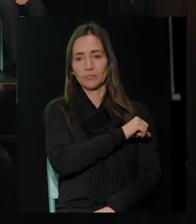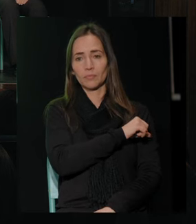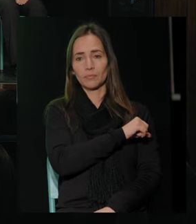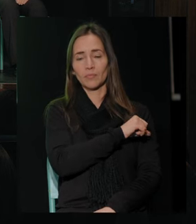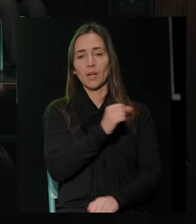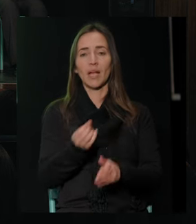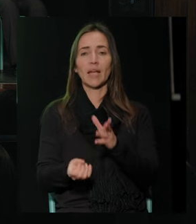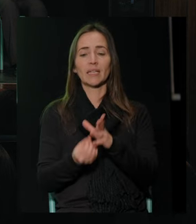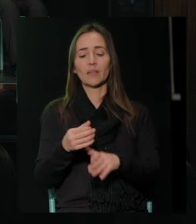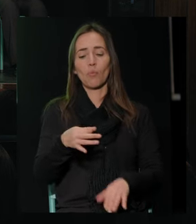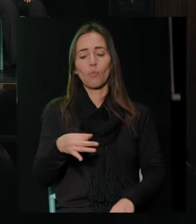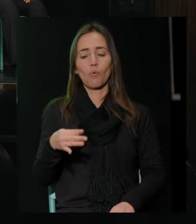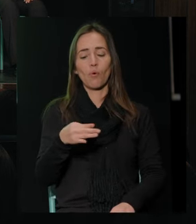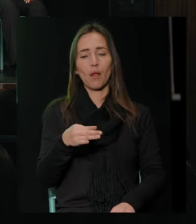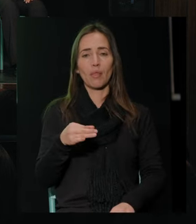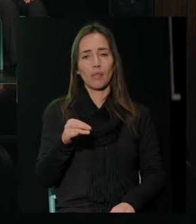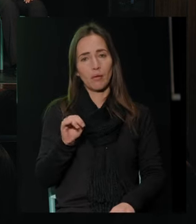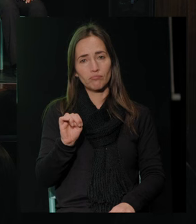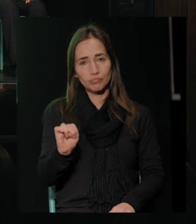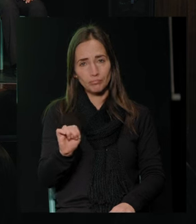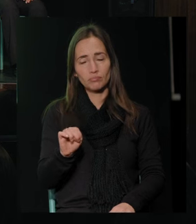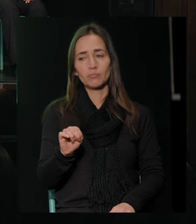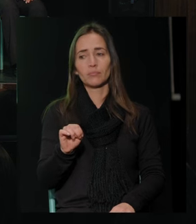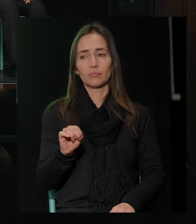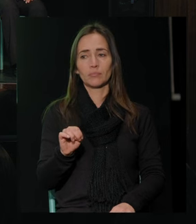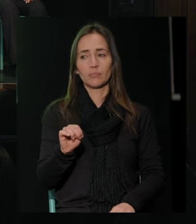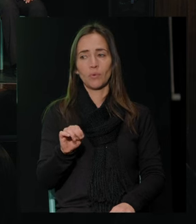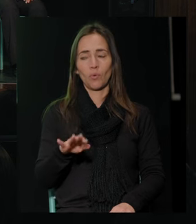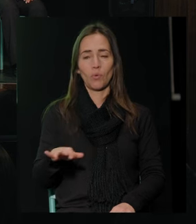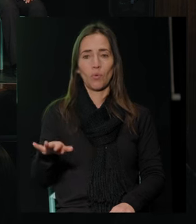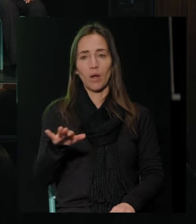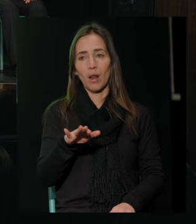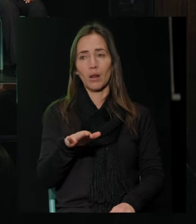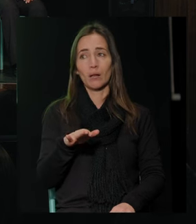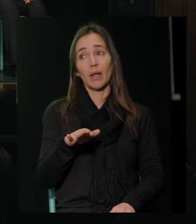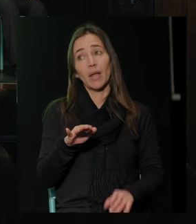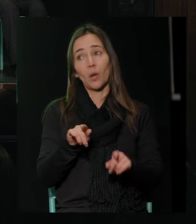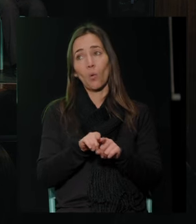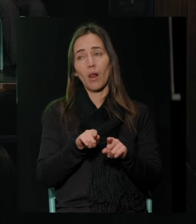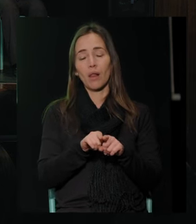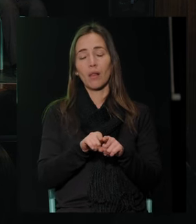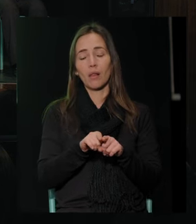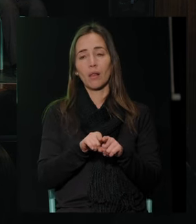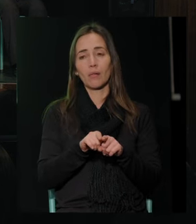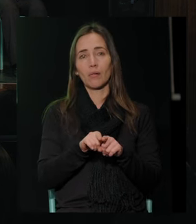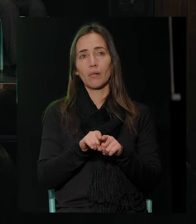a criação de uma moeda própria, Mumbuca, que é uma espécie de rendimento